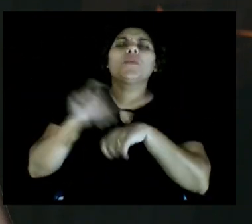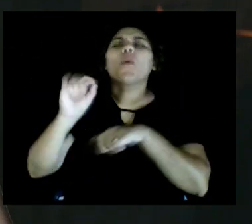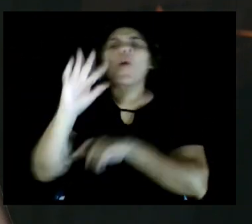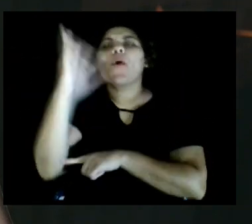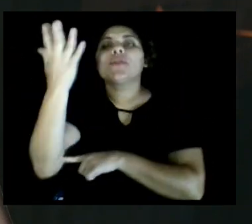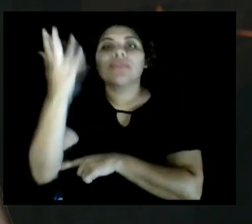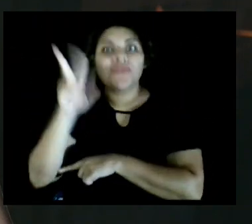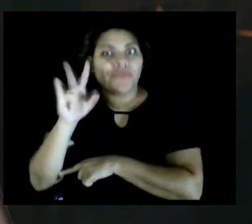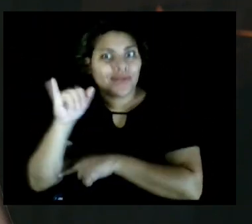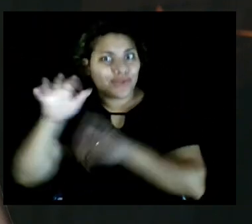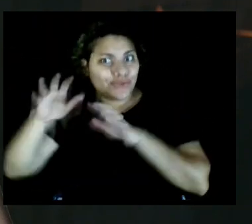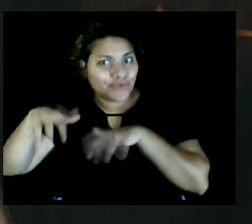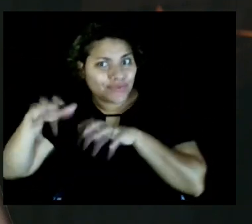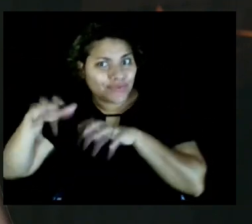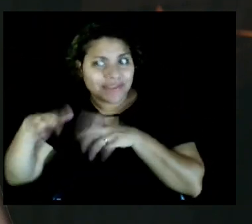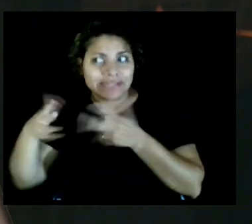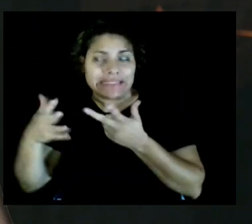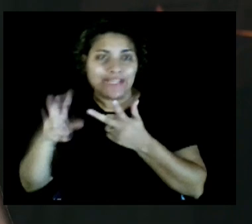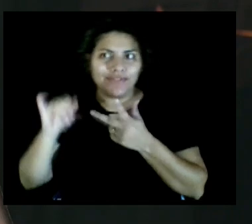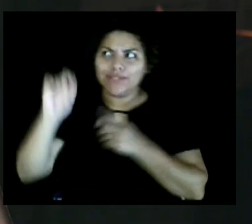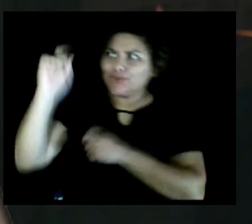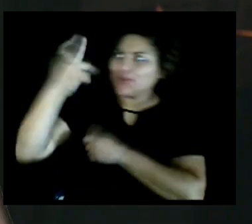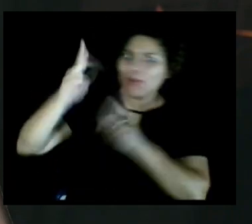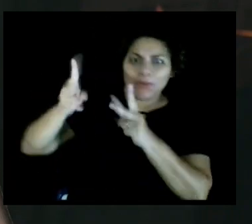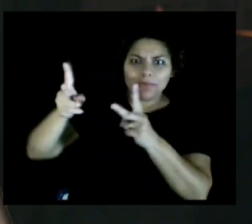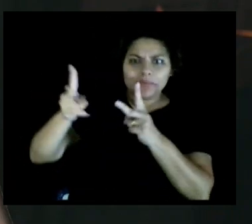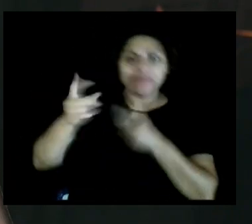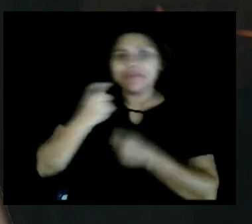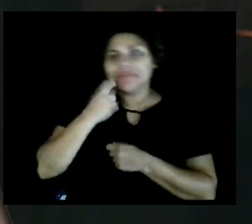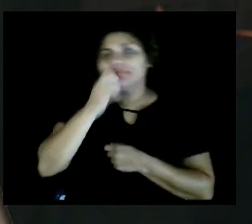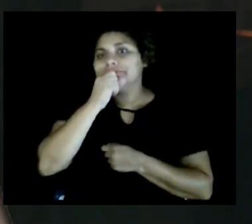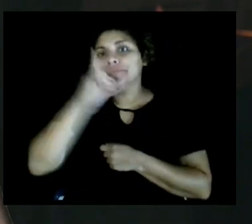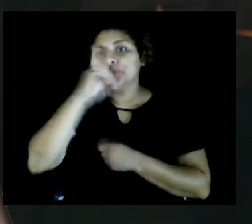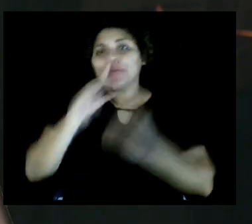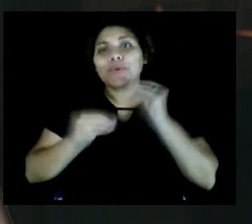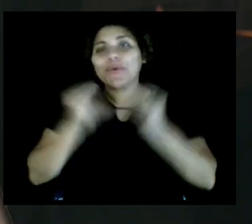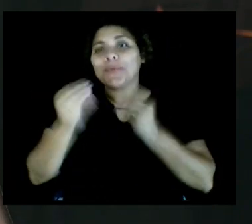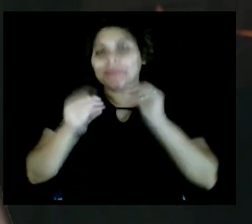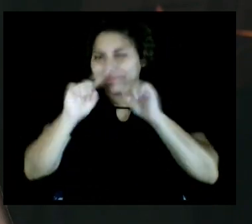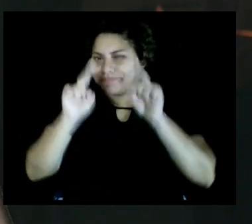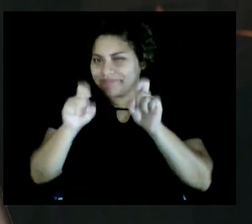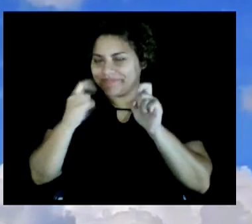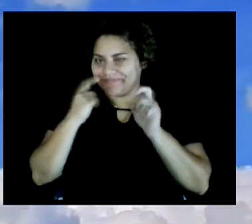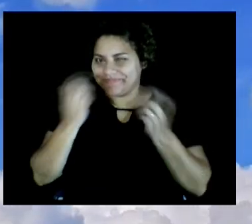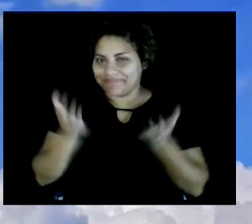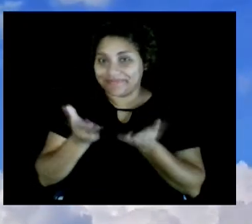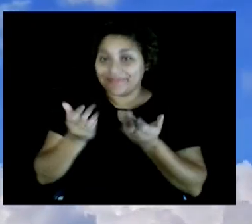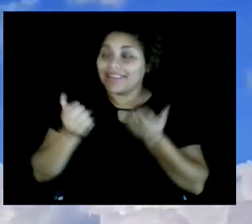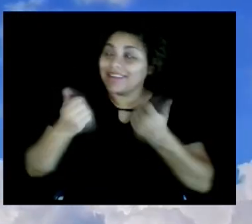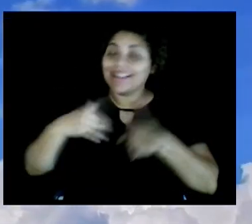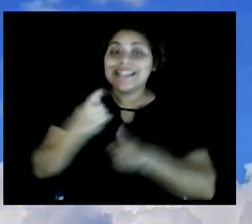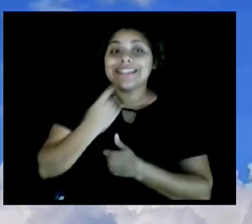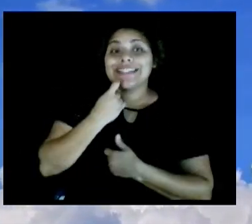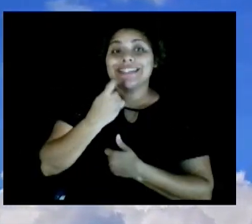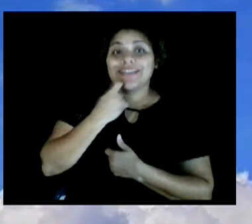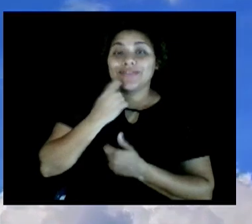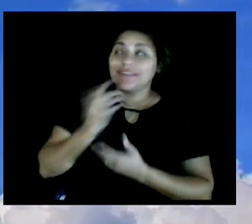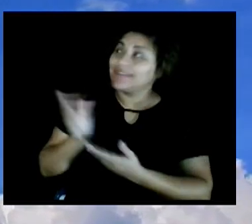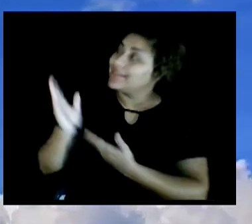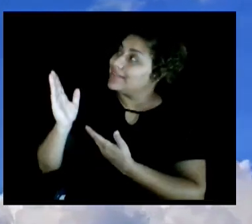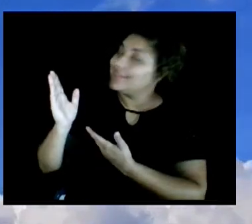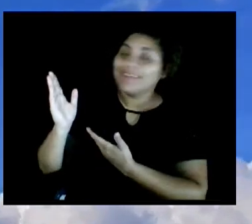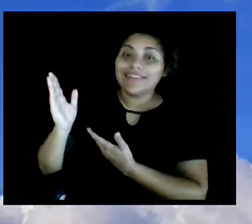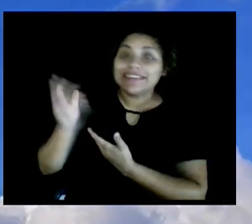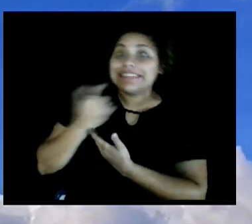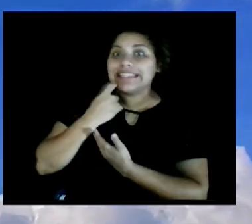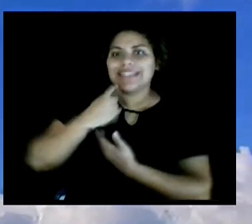esse solzão? Vai diminuir o calor, será? Hoje, sexta-feira, sol entre nuvens e pancadas de chuva. Olha a previsão do tempo na